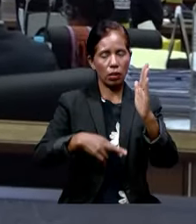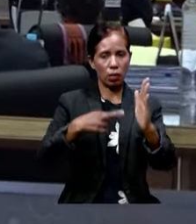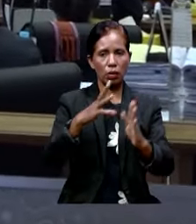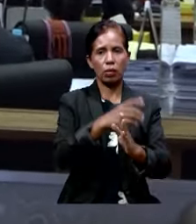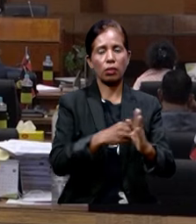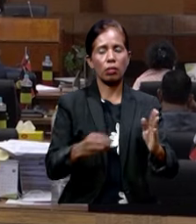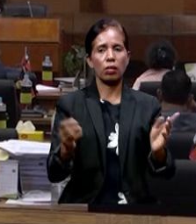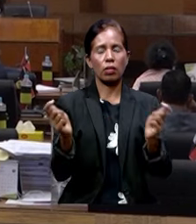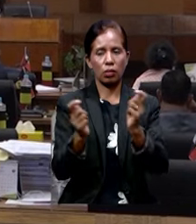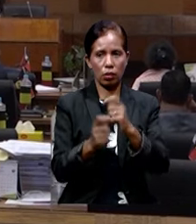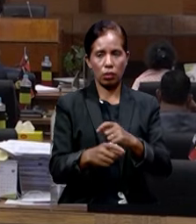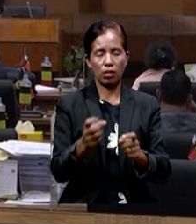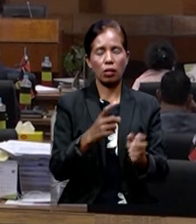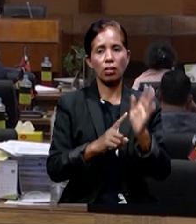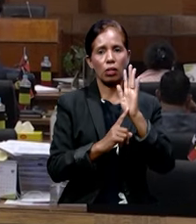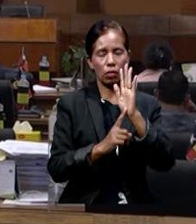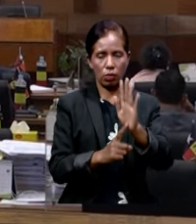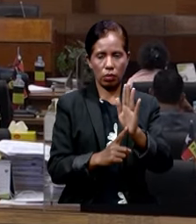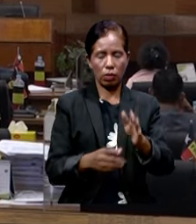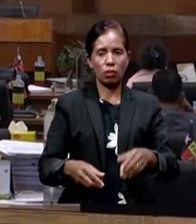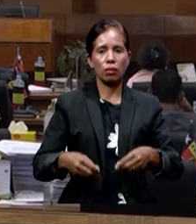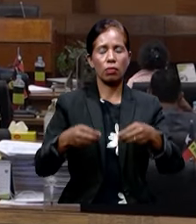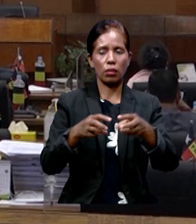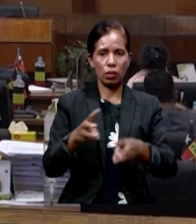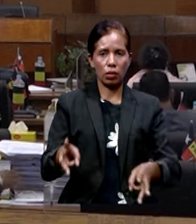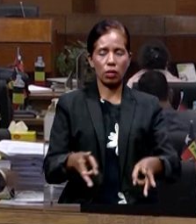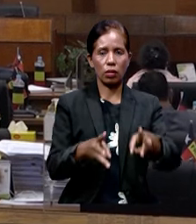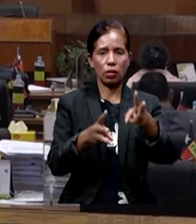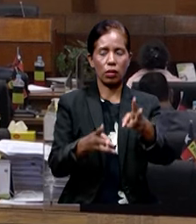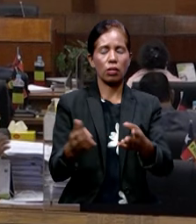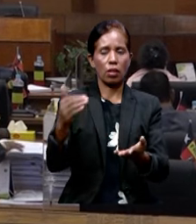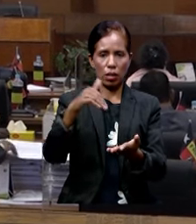bania mandatu. No halo requerimento nune fomos dalang atu retoma